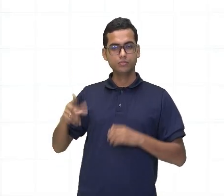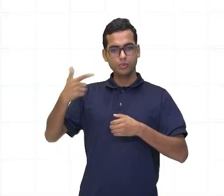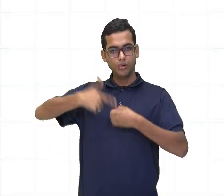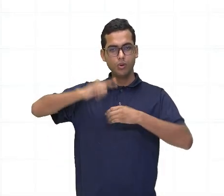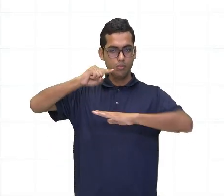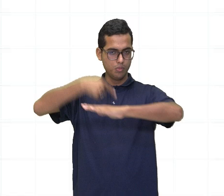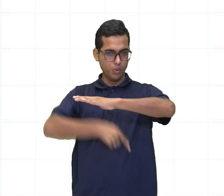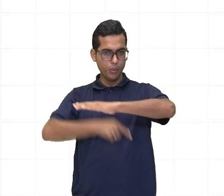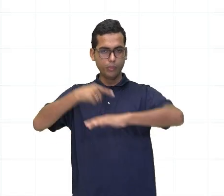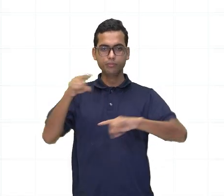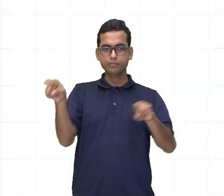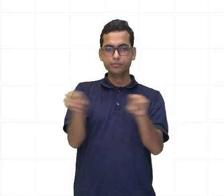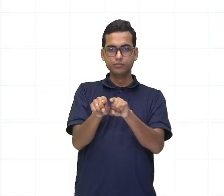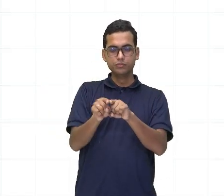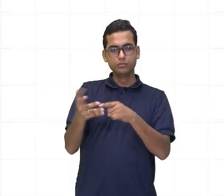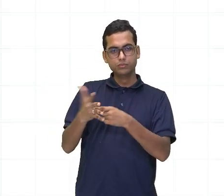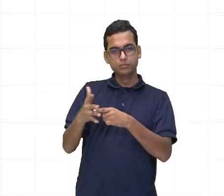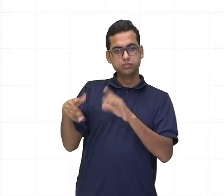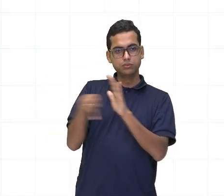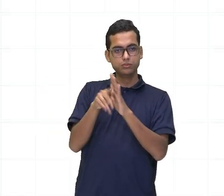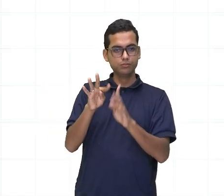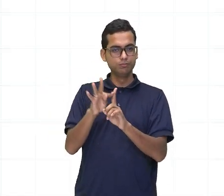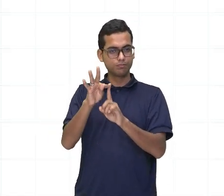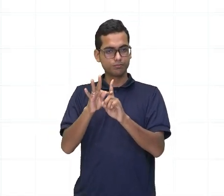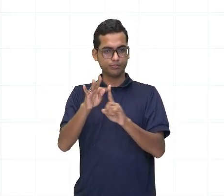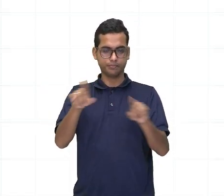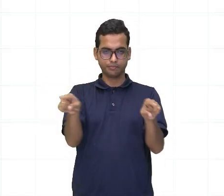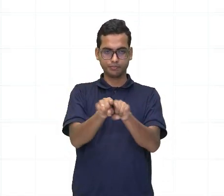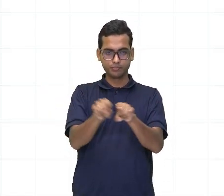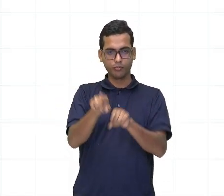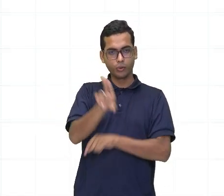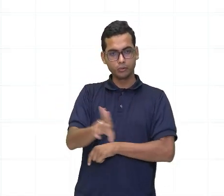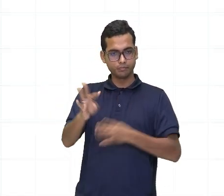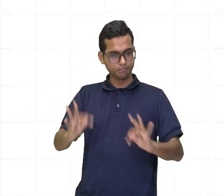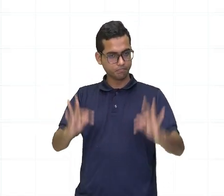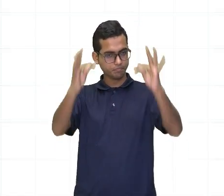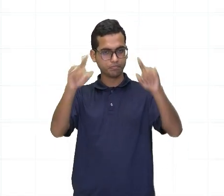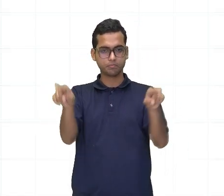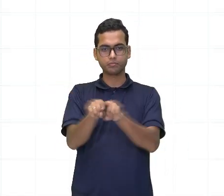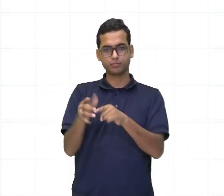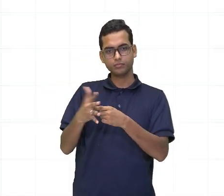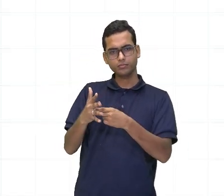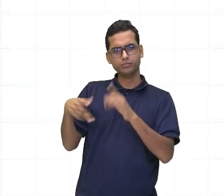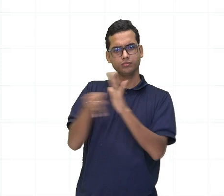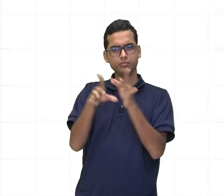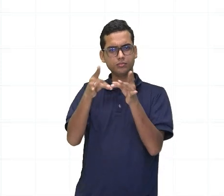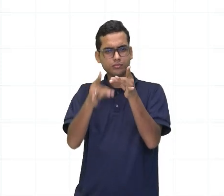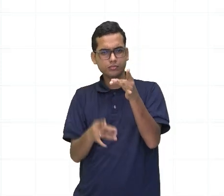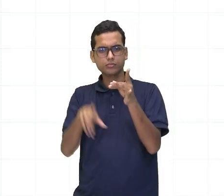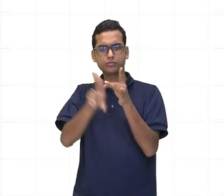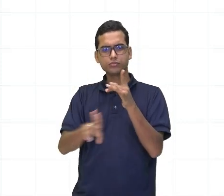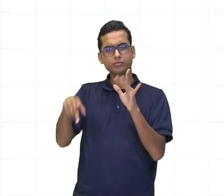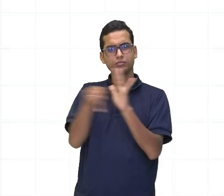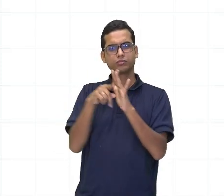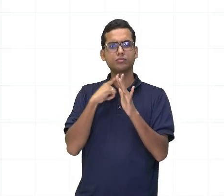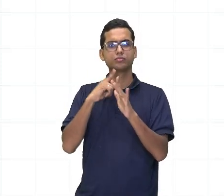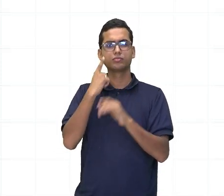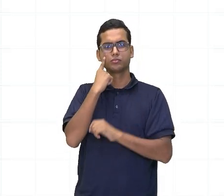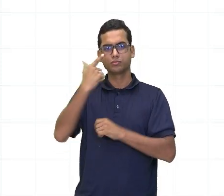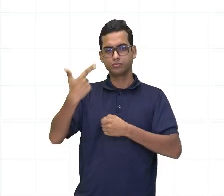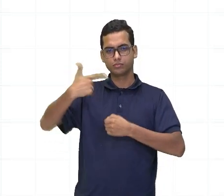combustíveis fósseis e das máquinas térmicas, uso das tecnologias, detalhamento, máquinas